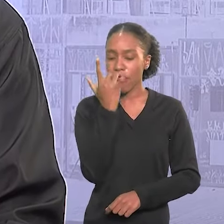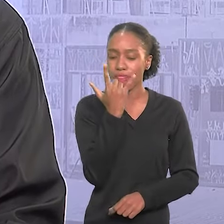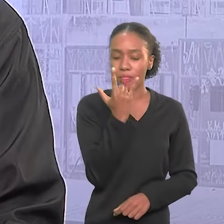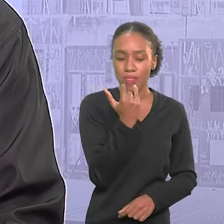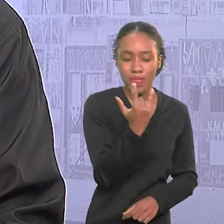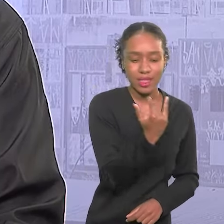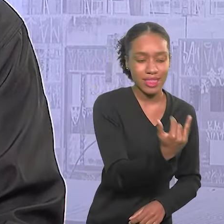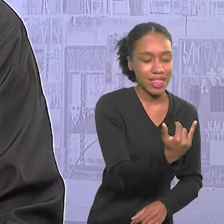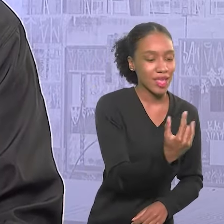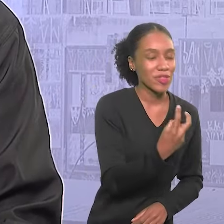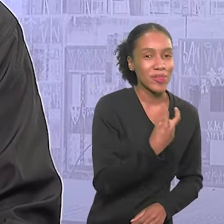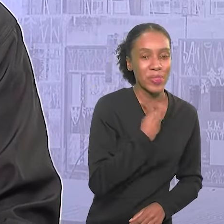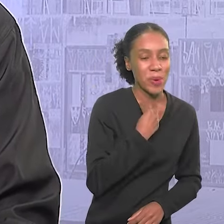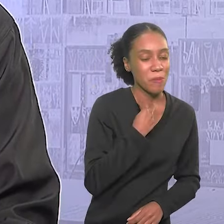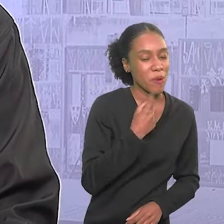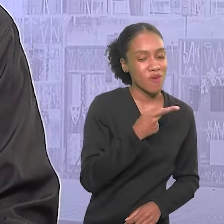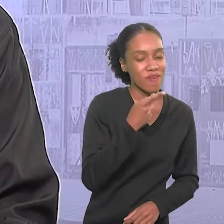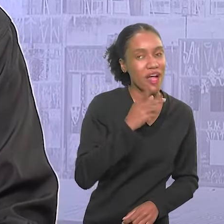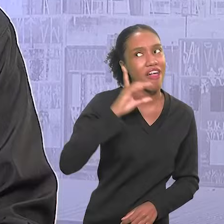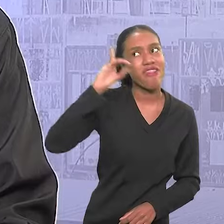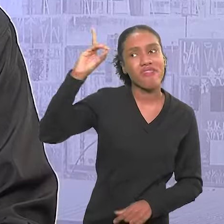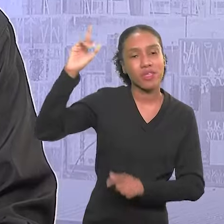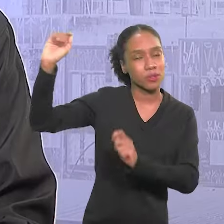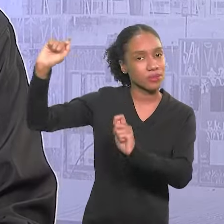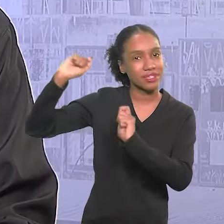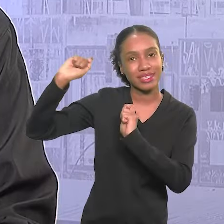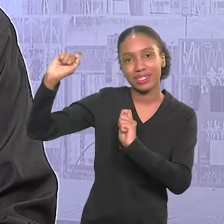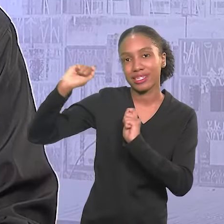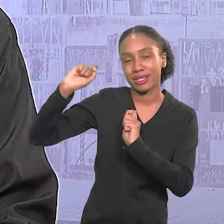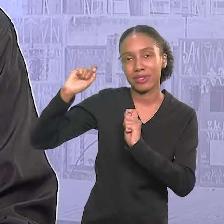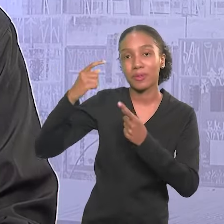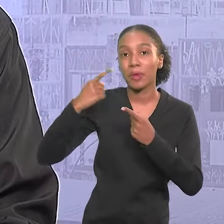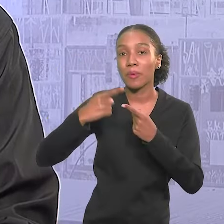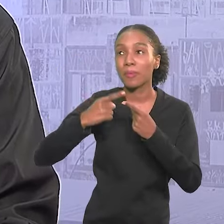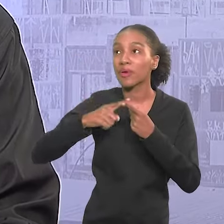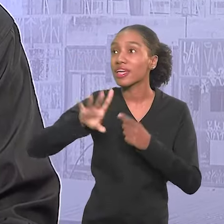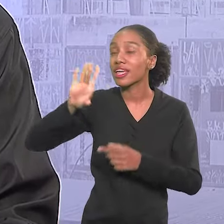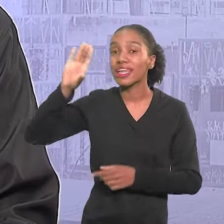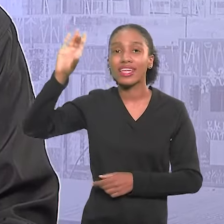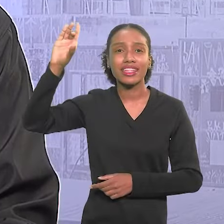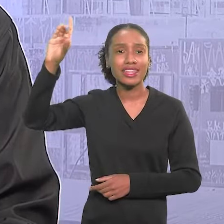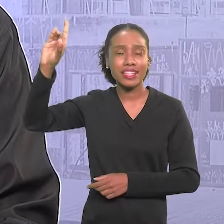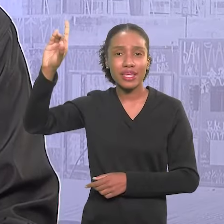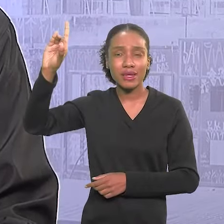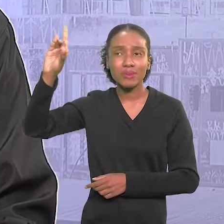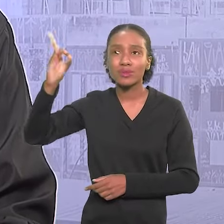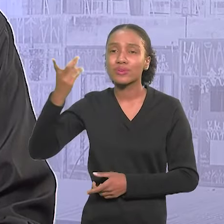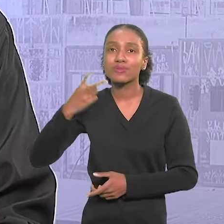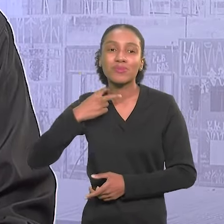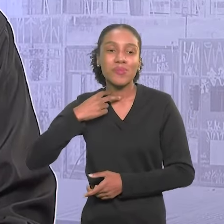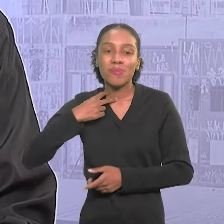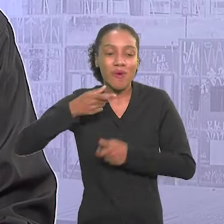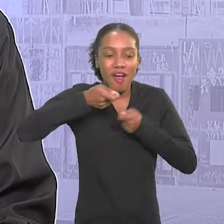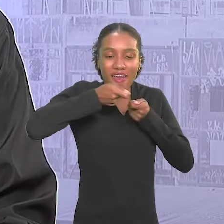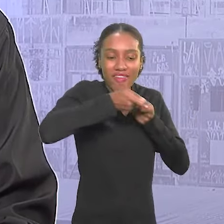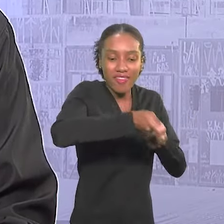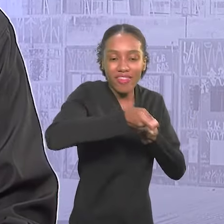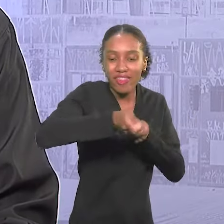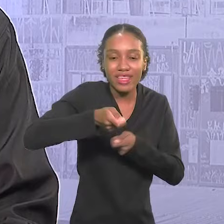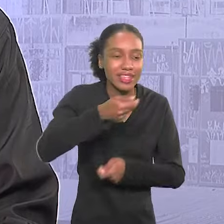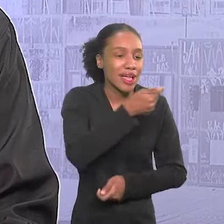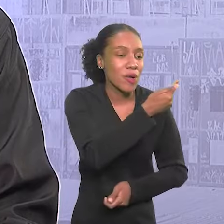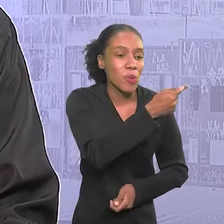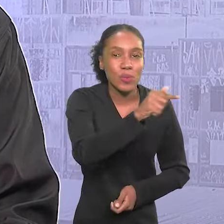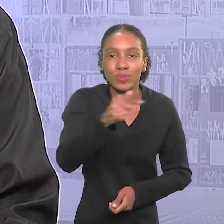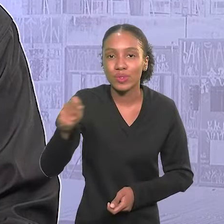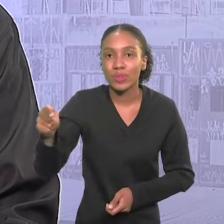jamais deve dizer eu estou sendo tentado por Deus pois deus não pode tentar